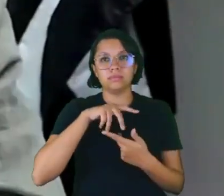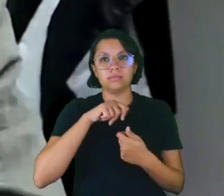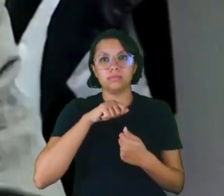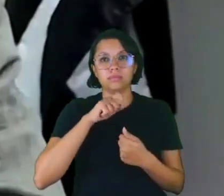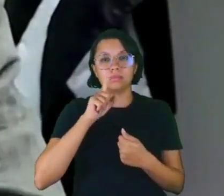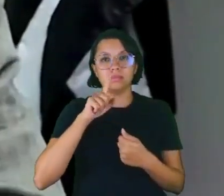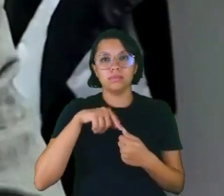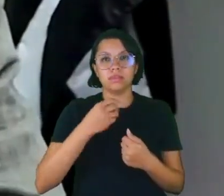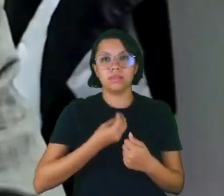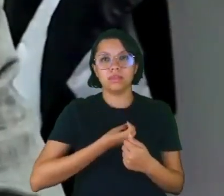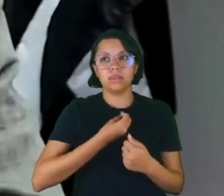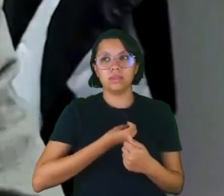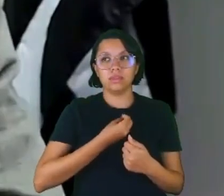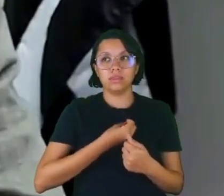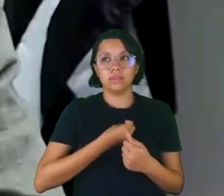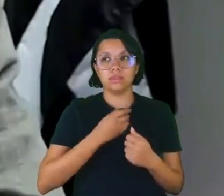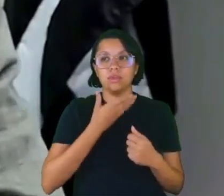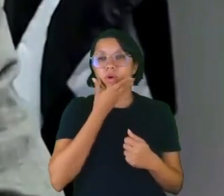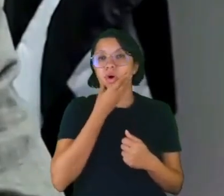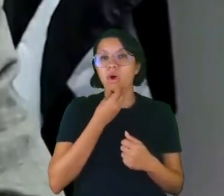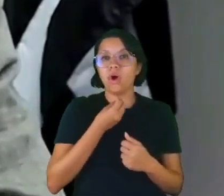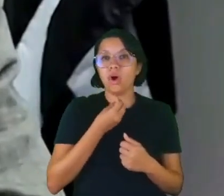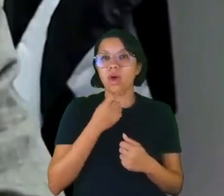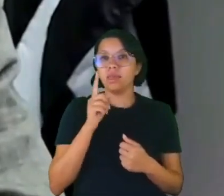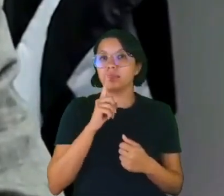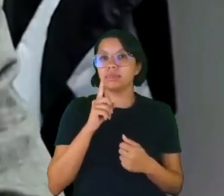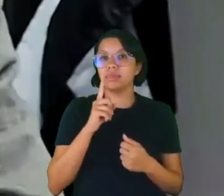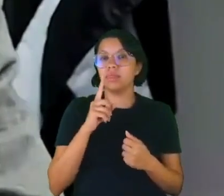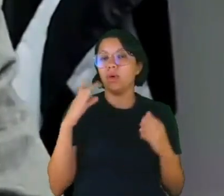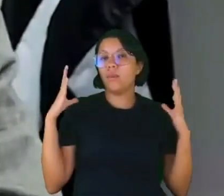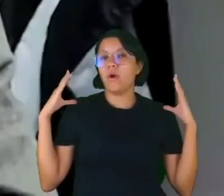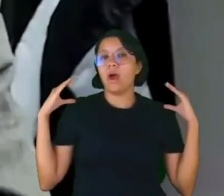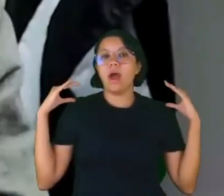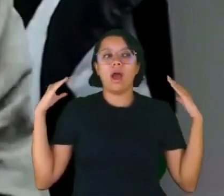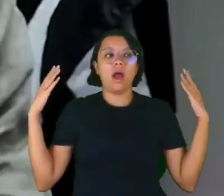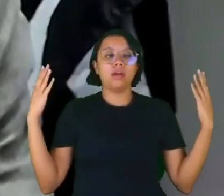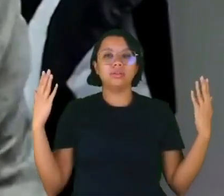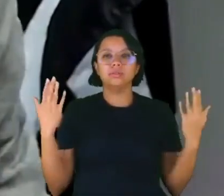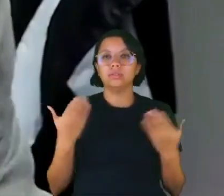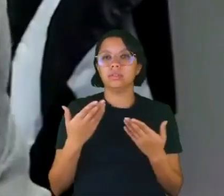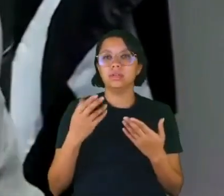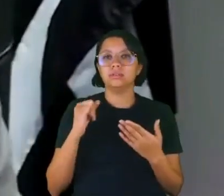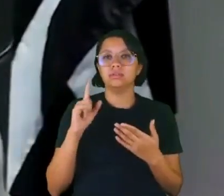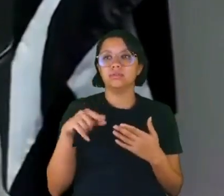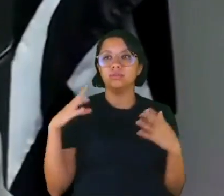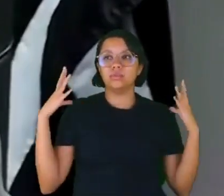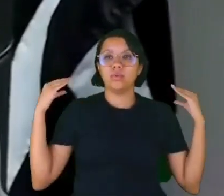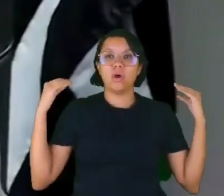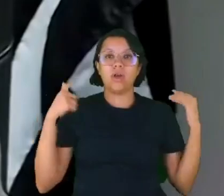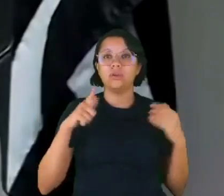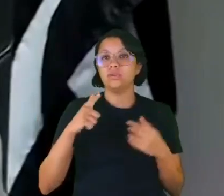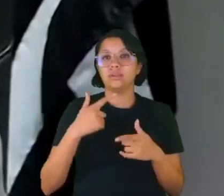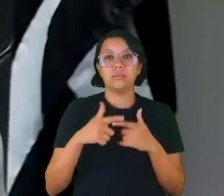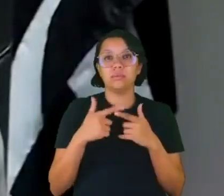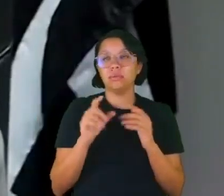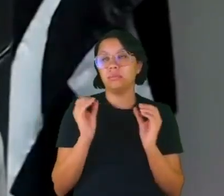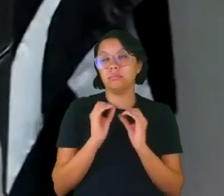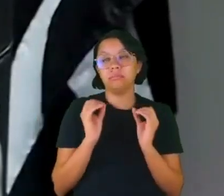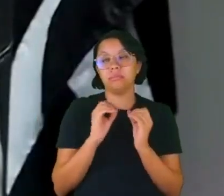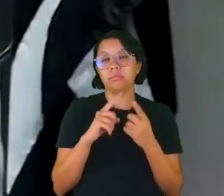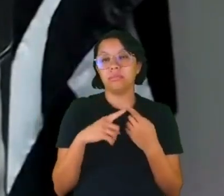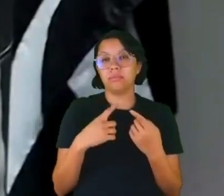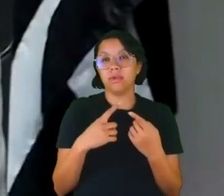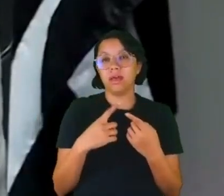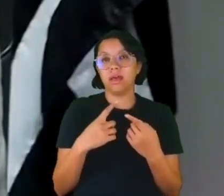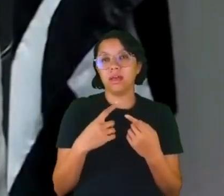é habitado por homens, não por anjos. Então, se fosse por anjos, nós não teríamos nenhum problema, né? Mas é que nós